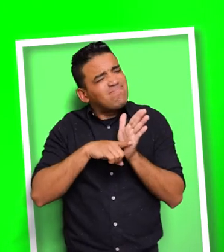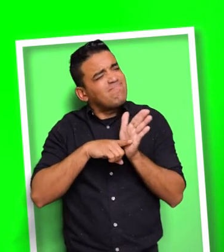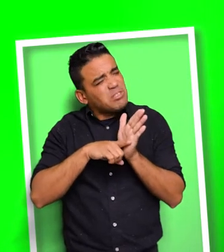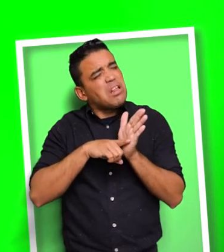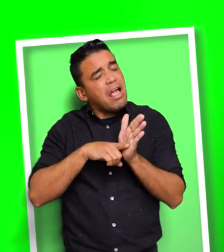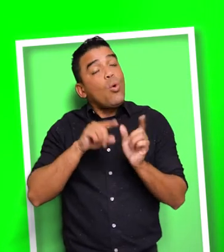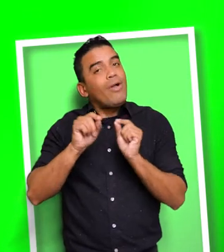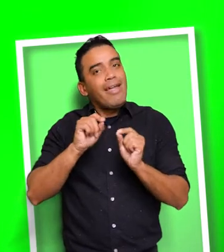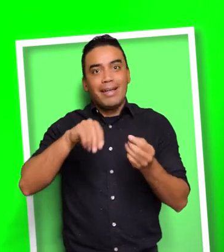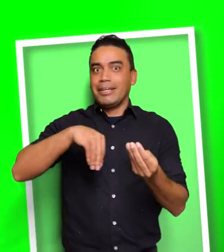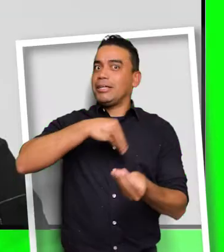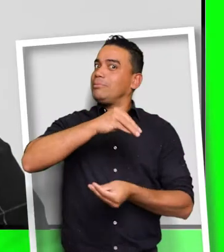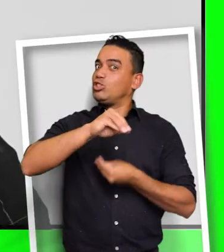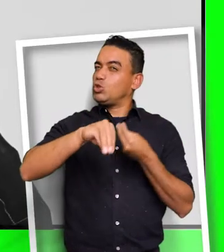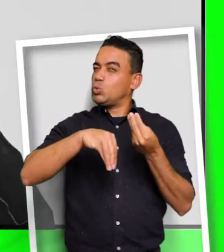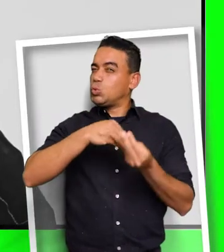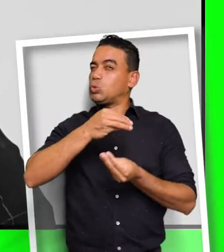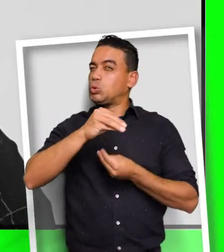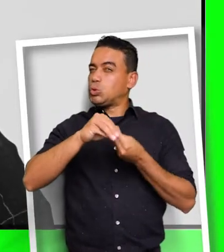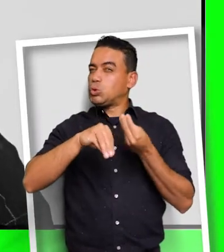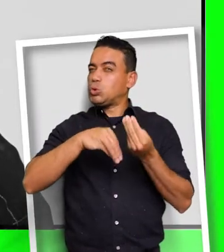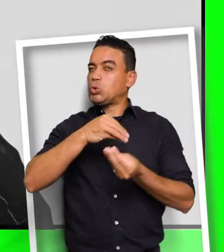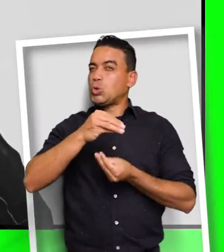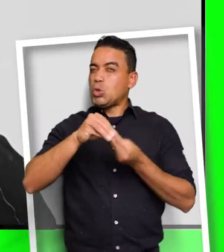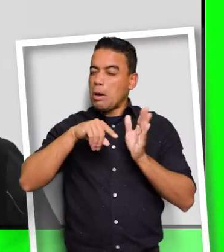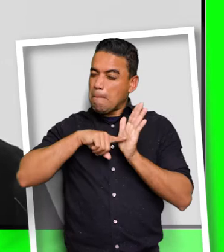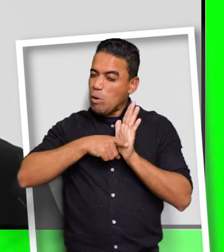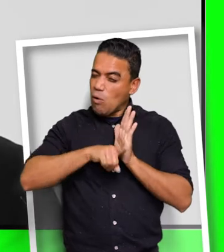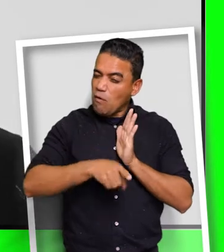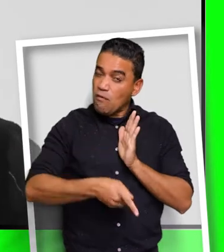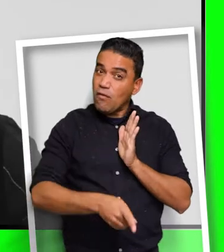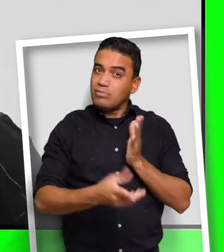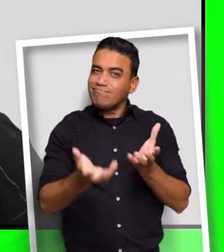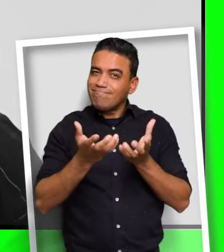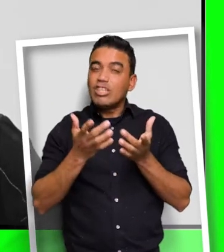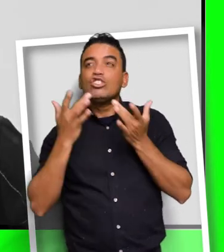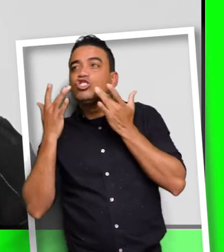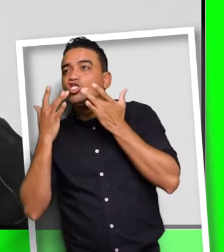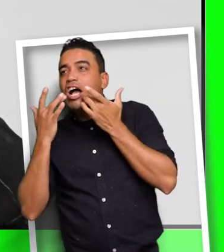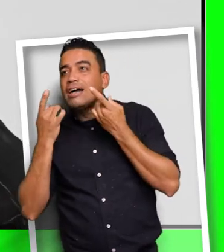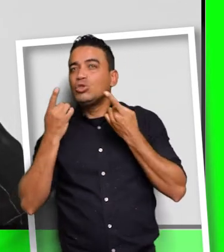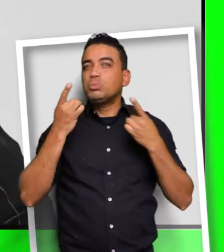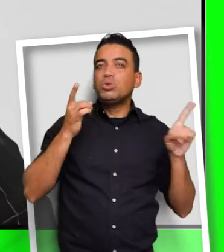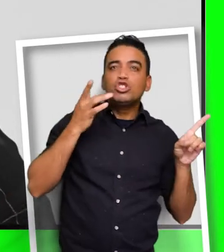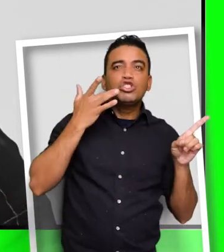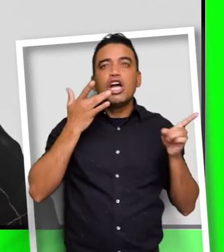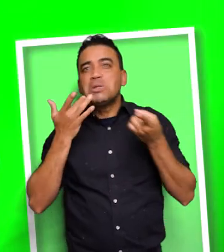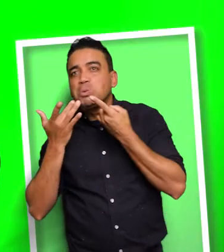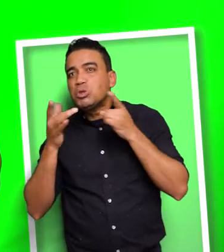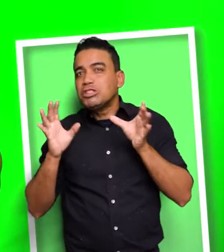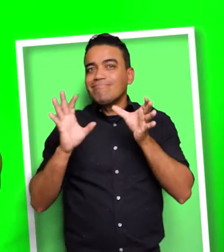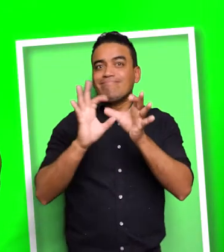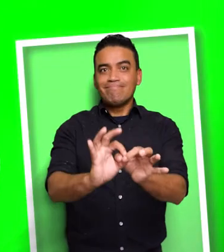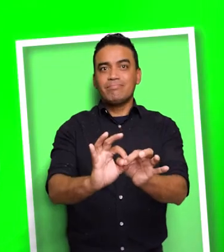essa mistura, pesquisar profundamente, essa mistura do teatro com a música. O